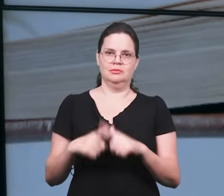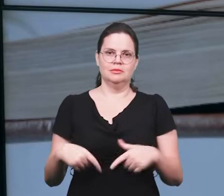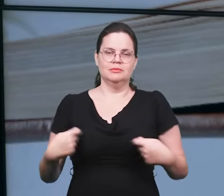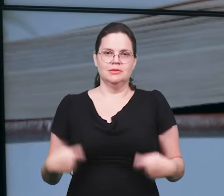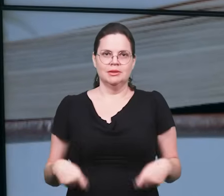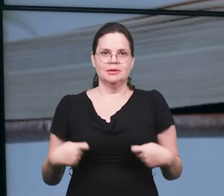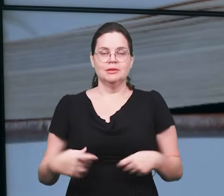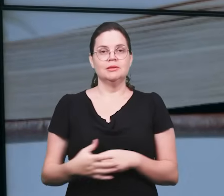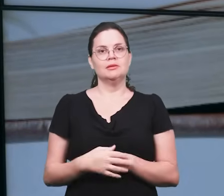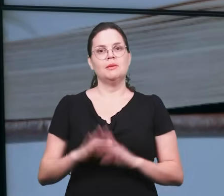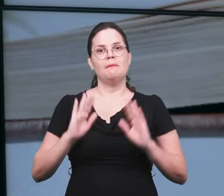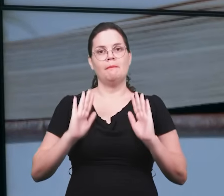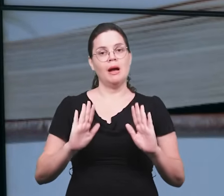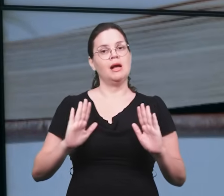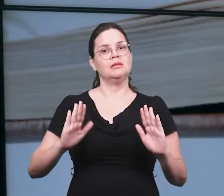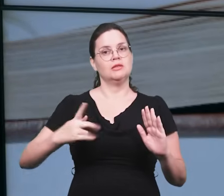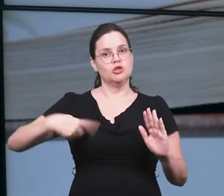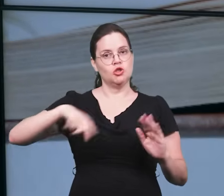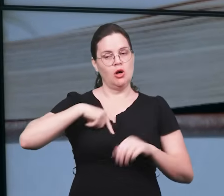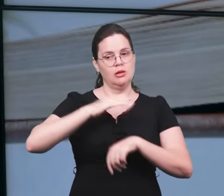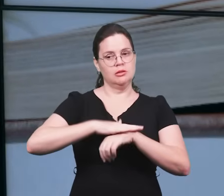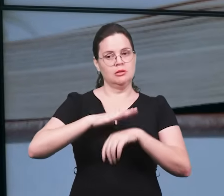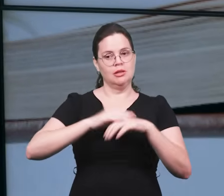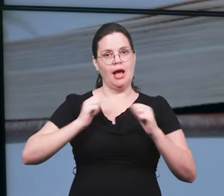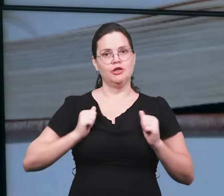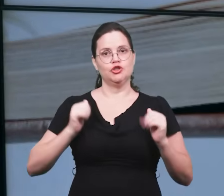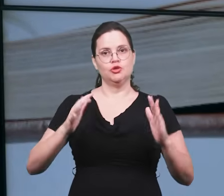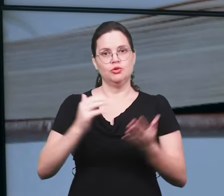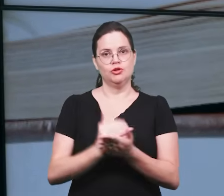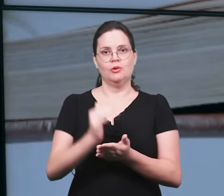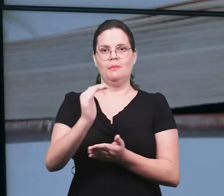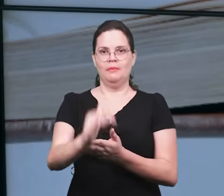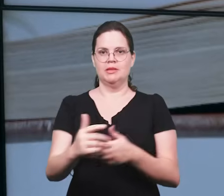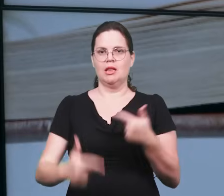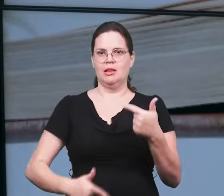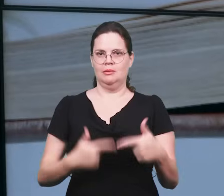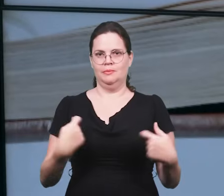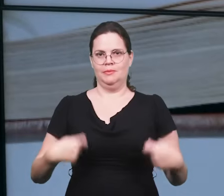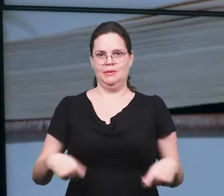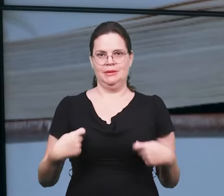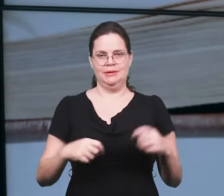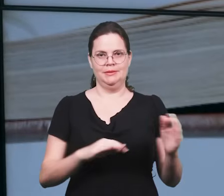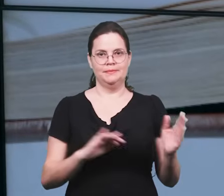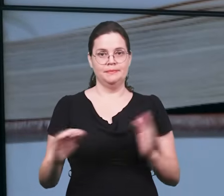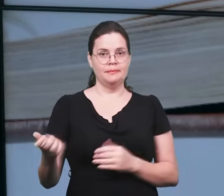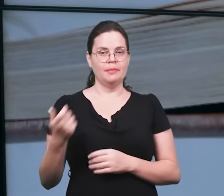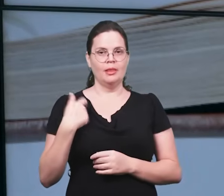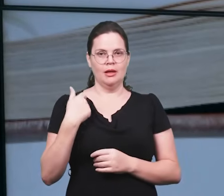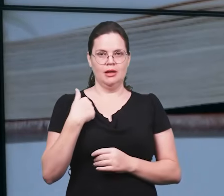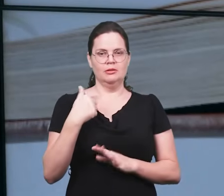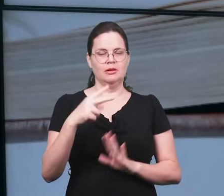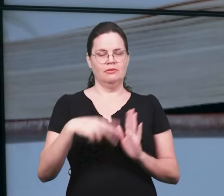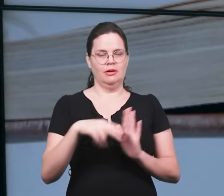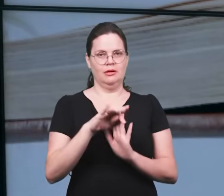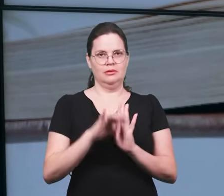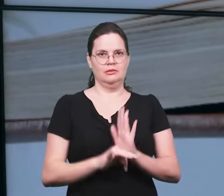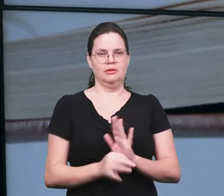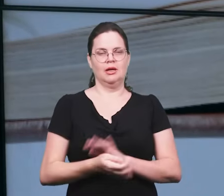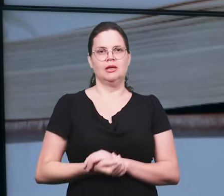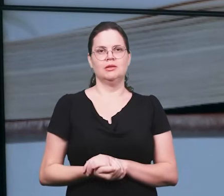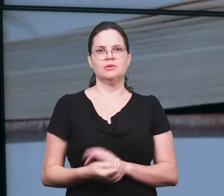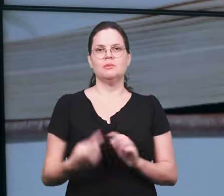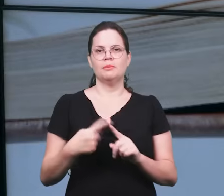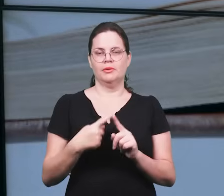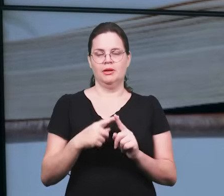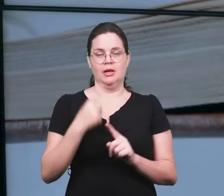uma iniciativa da nossa parte. Eu estava olhando aqui quando fala da